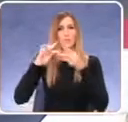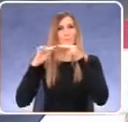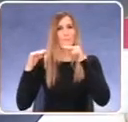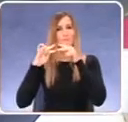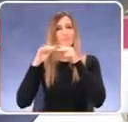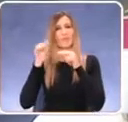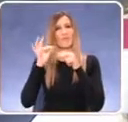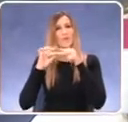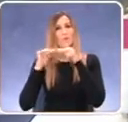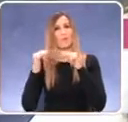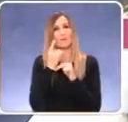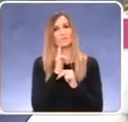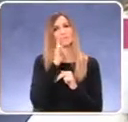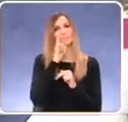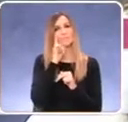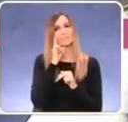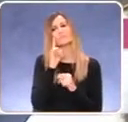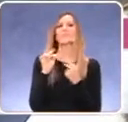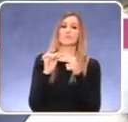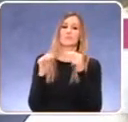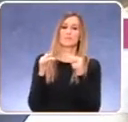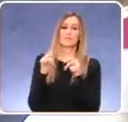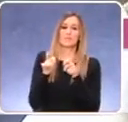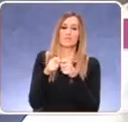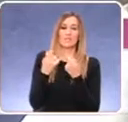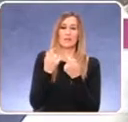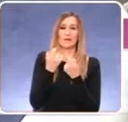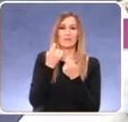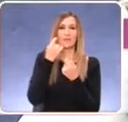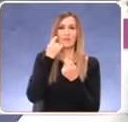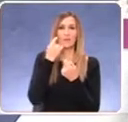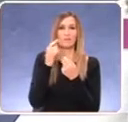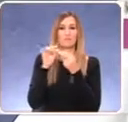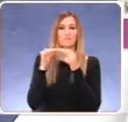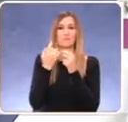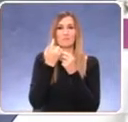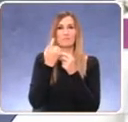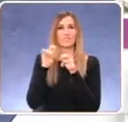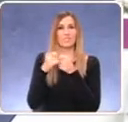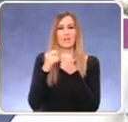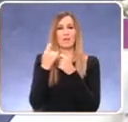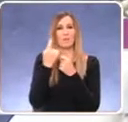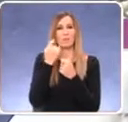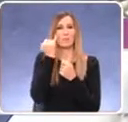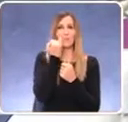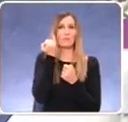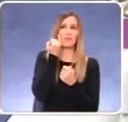segurar. E esses arames estragaram os dentes dos lados. Foram estragando.